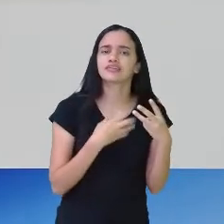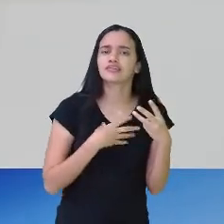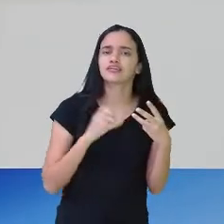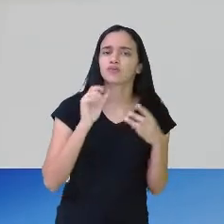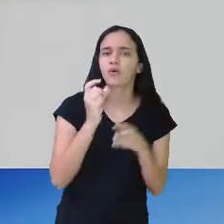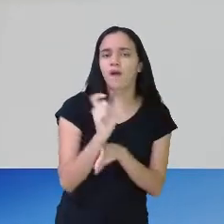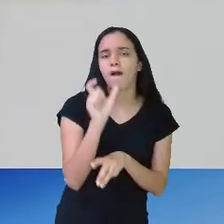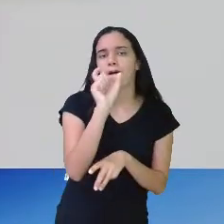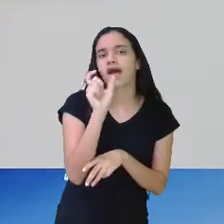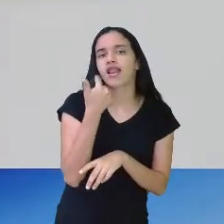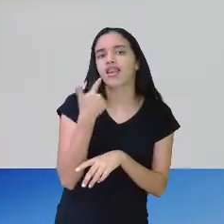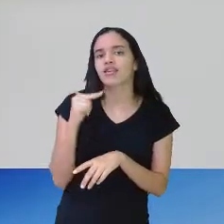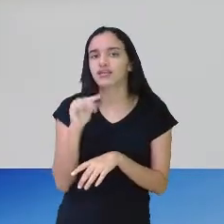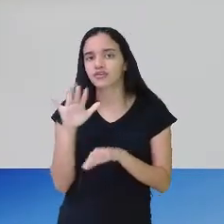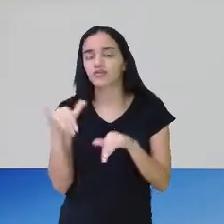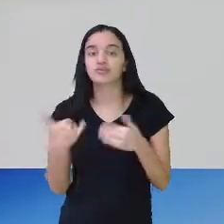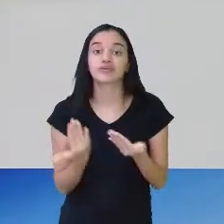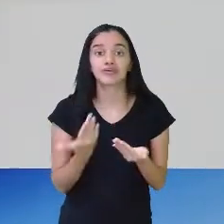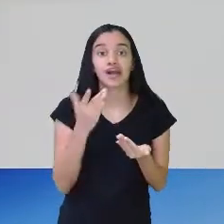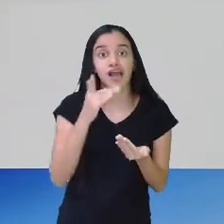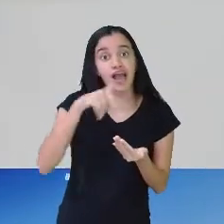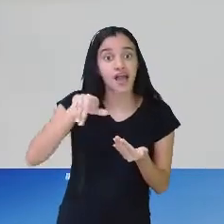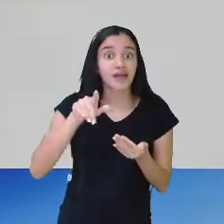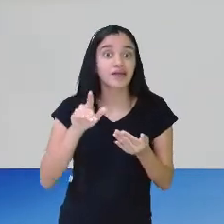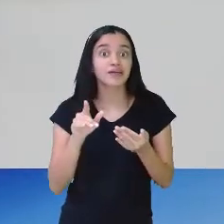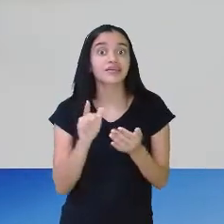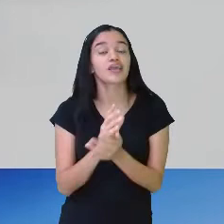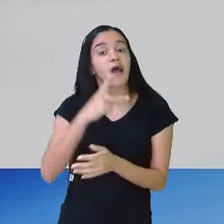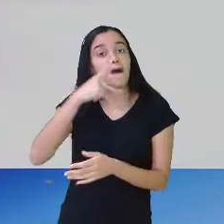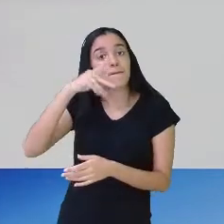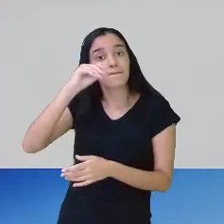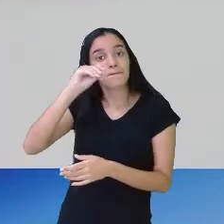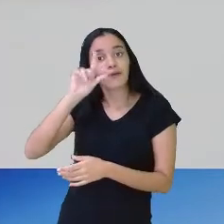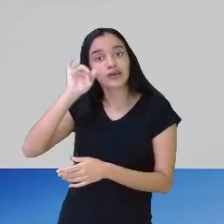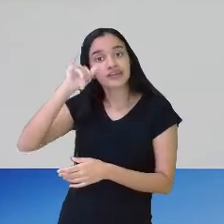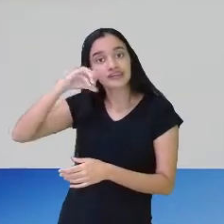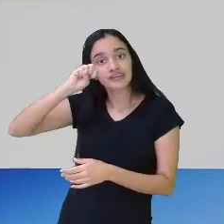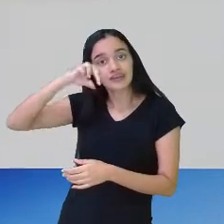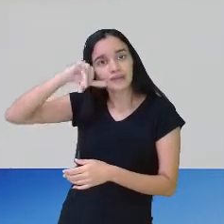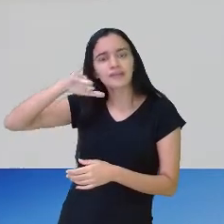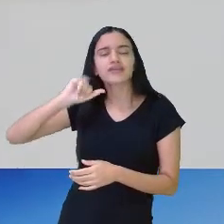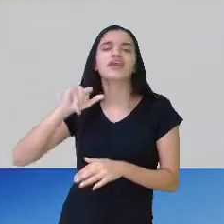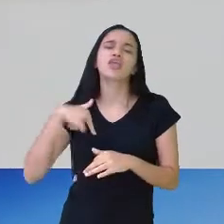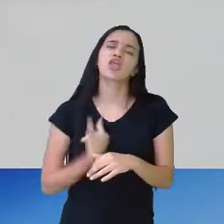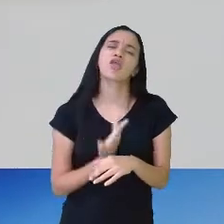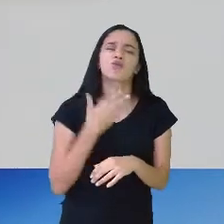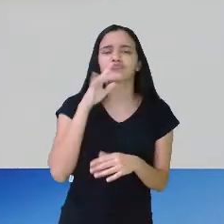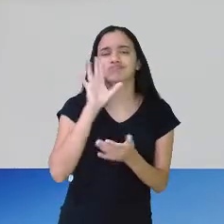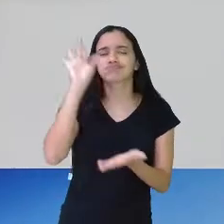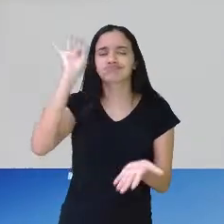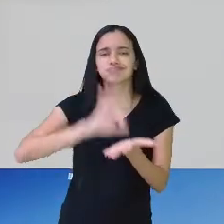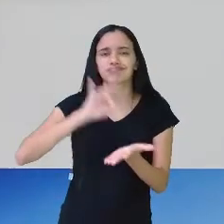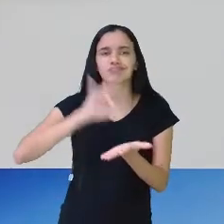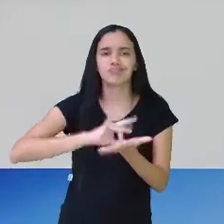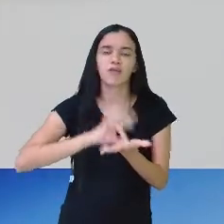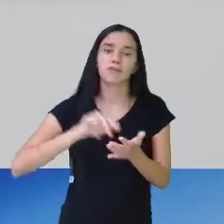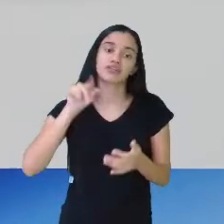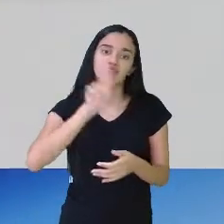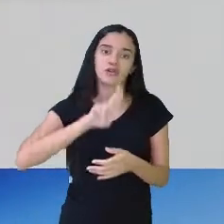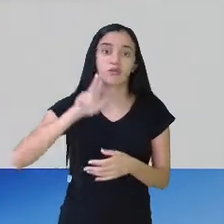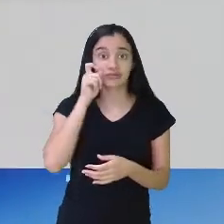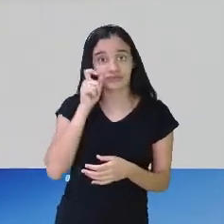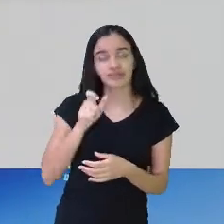a palavra língua. Devemos tudo isso que é a polissemia linguística, gente. Eu realmente acho esse recurso da língua muito